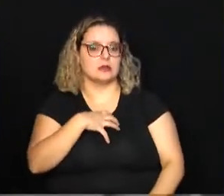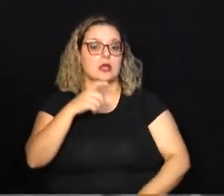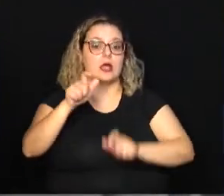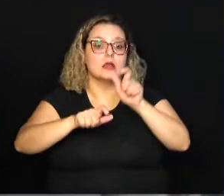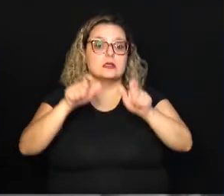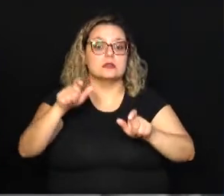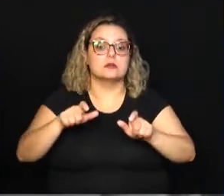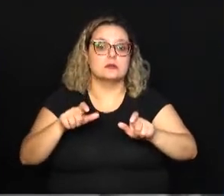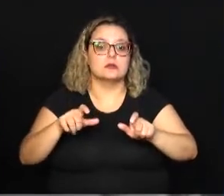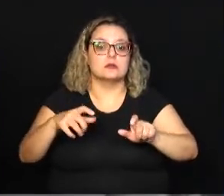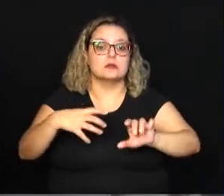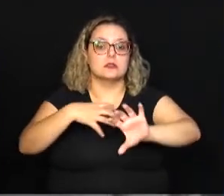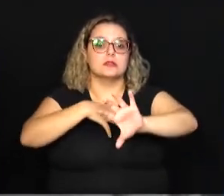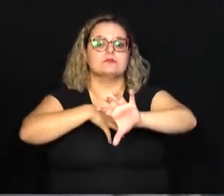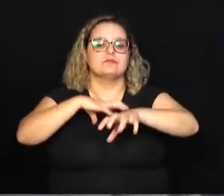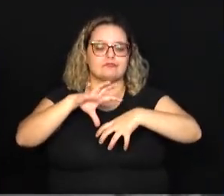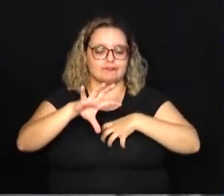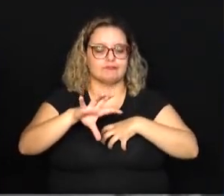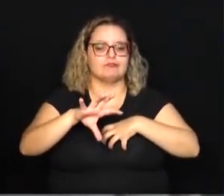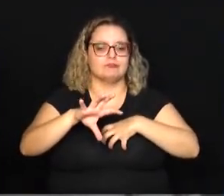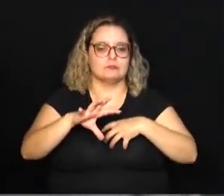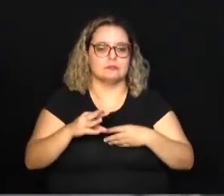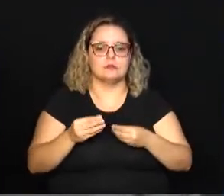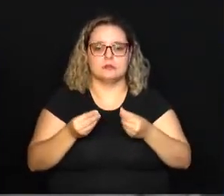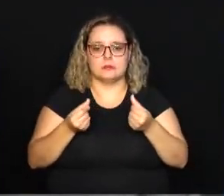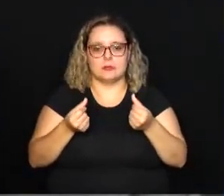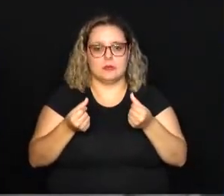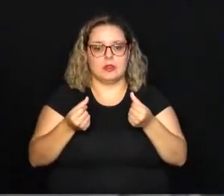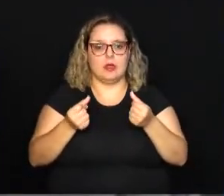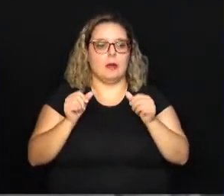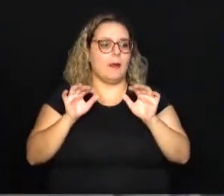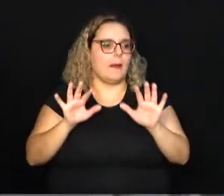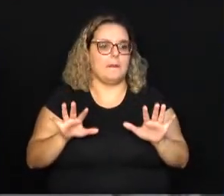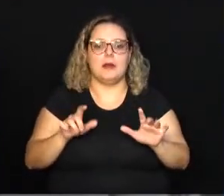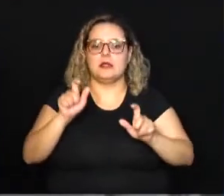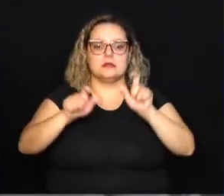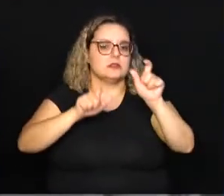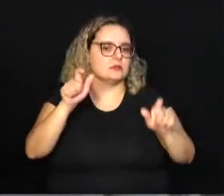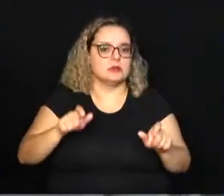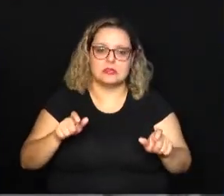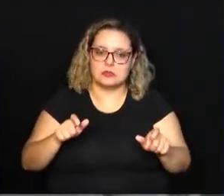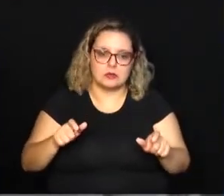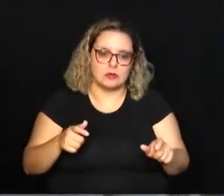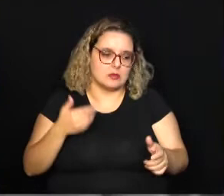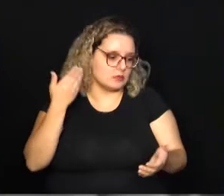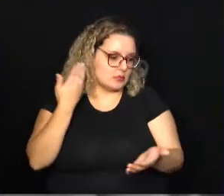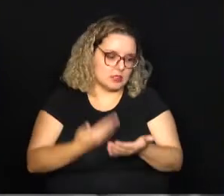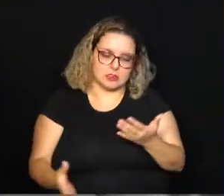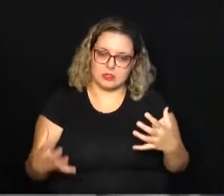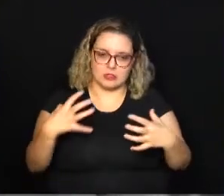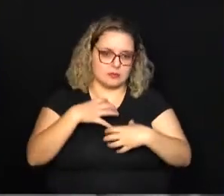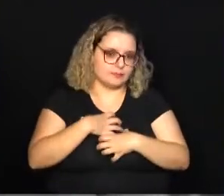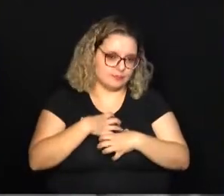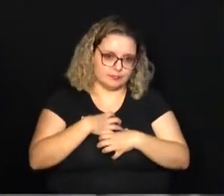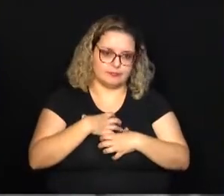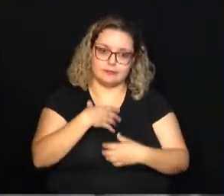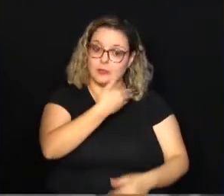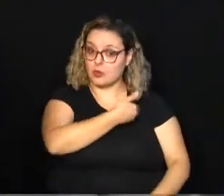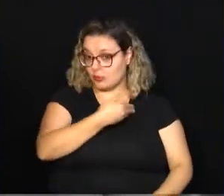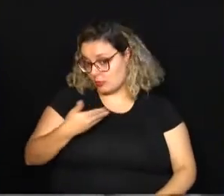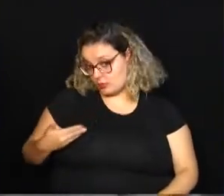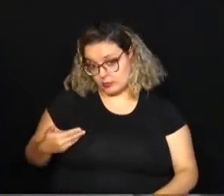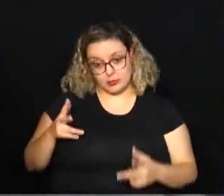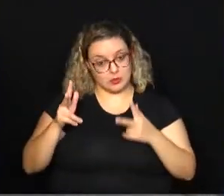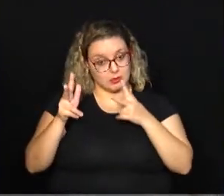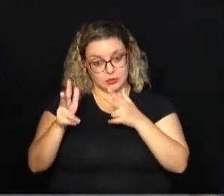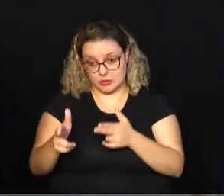pela Covid o ano passado e já foi dessensibilizado, isso daí já se perdeu. O governo, a mesma coisa. Nós tivemos